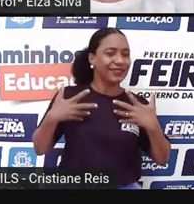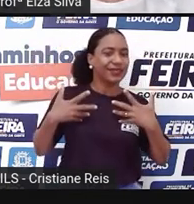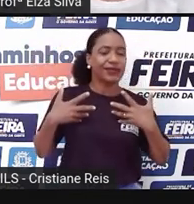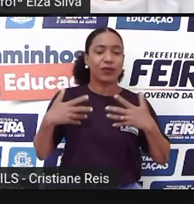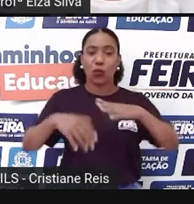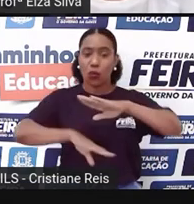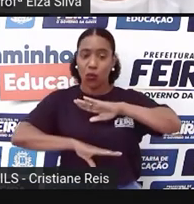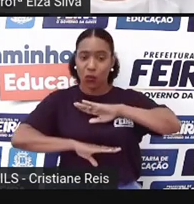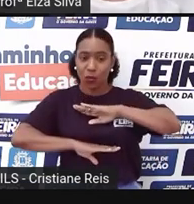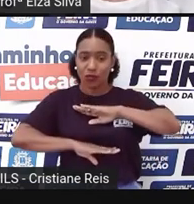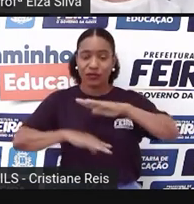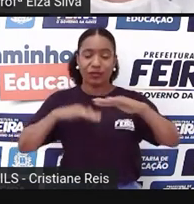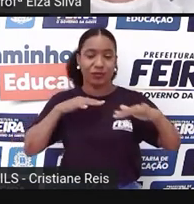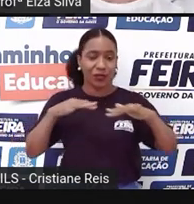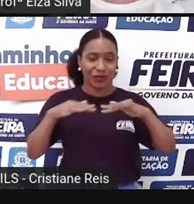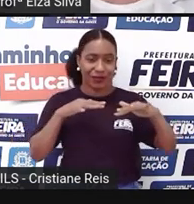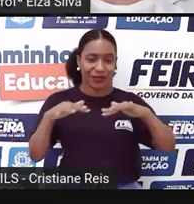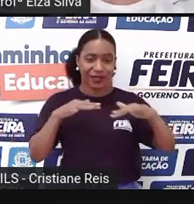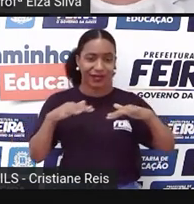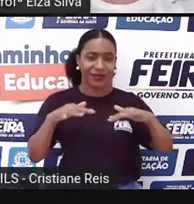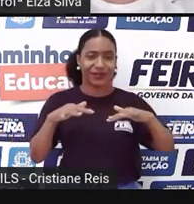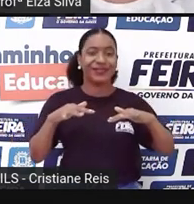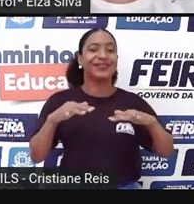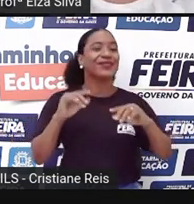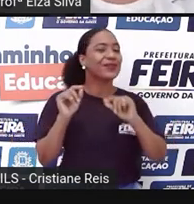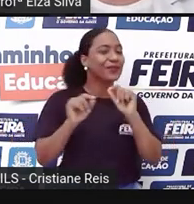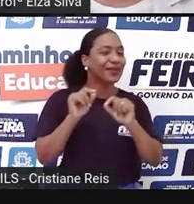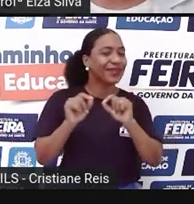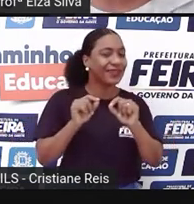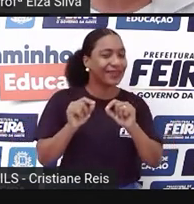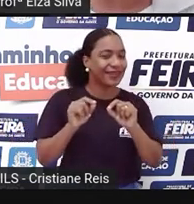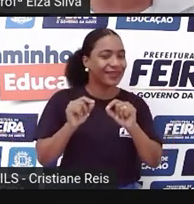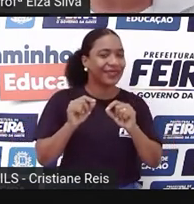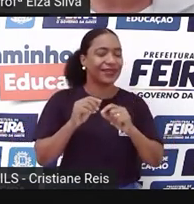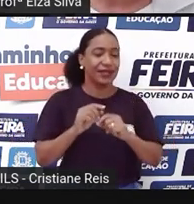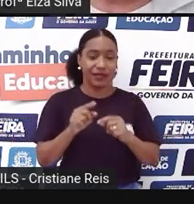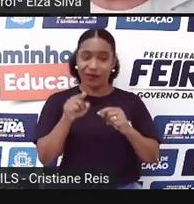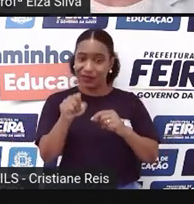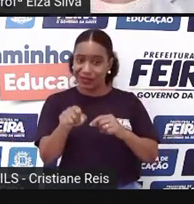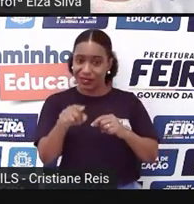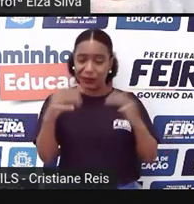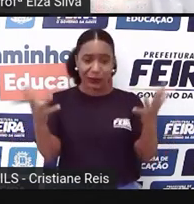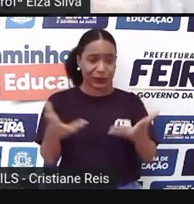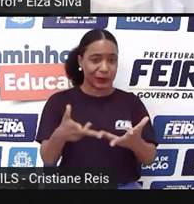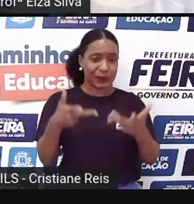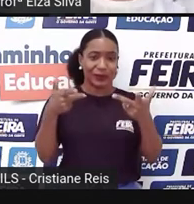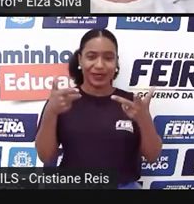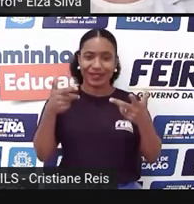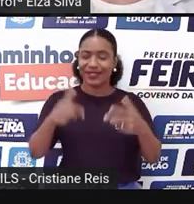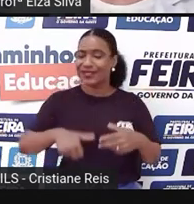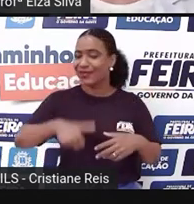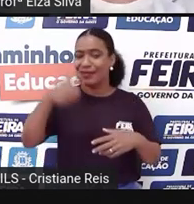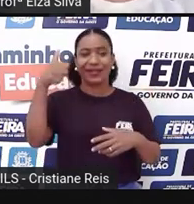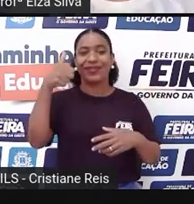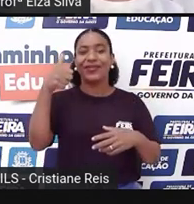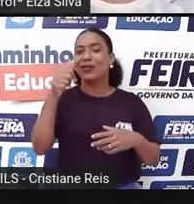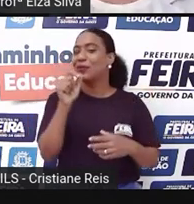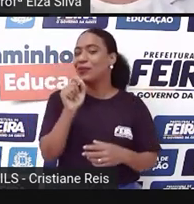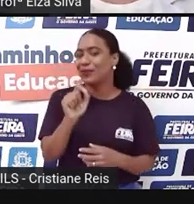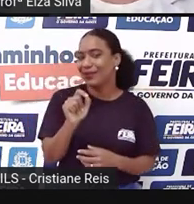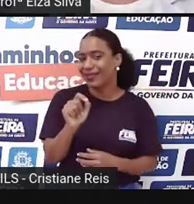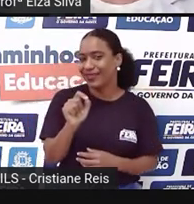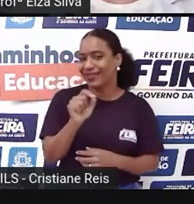corpo? And what you do the best? Então, o que você faz de melhor? I really like, eu